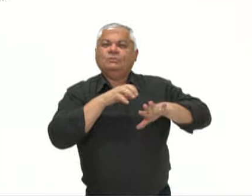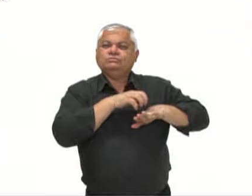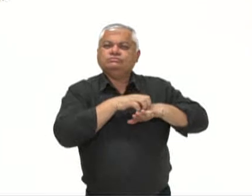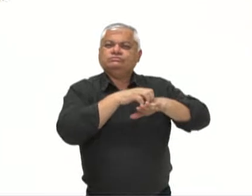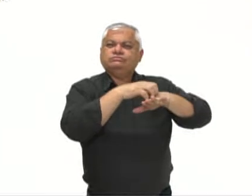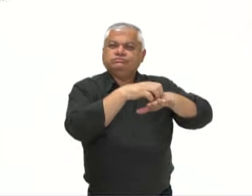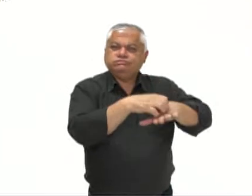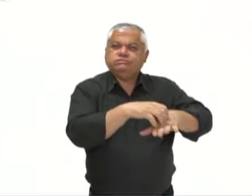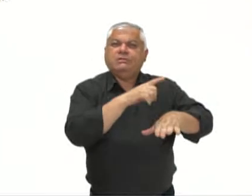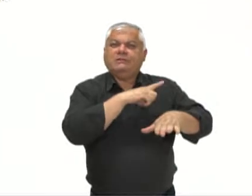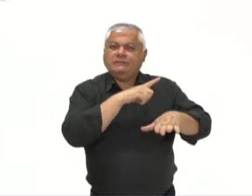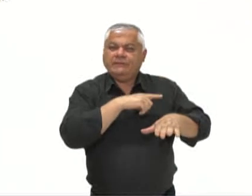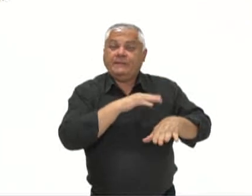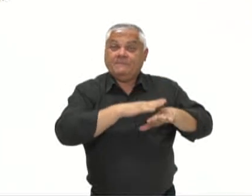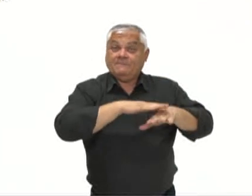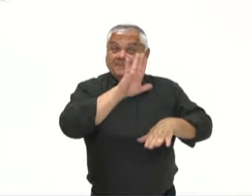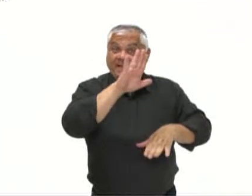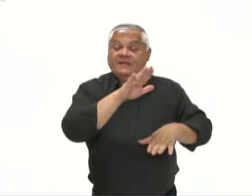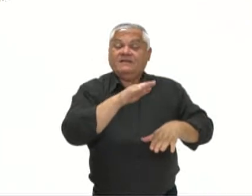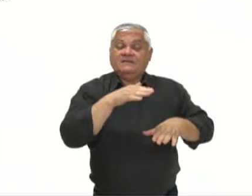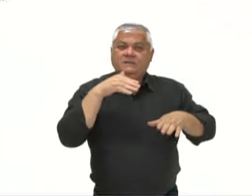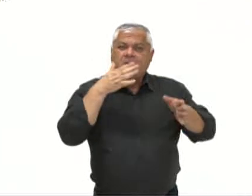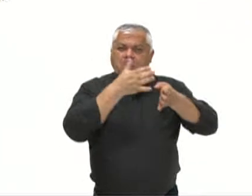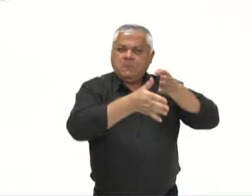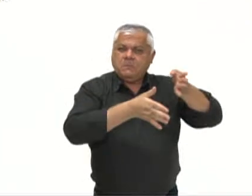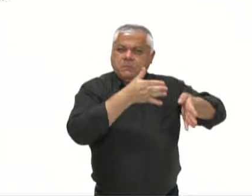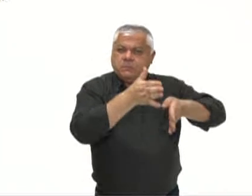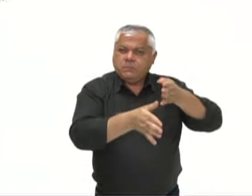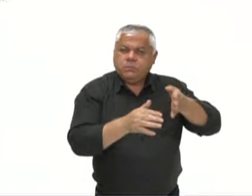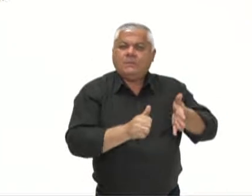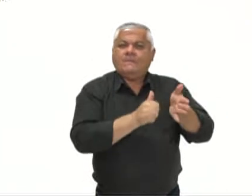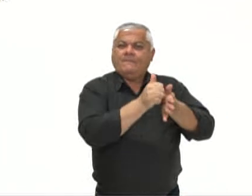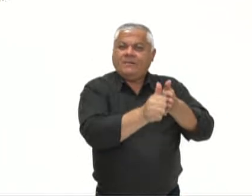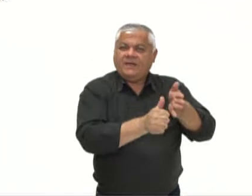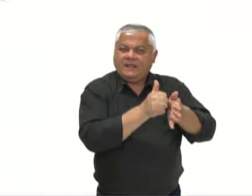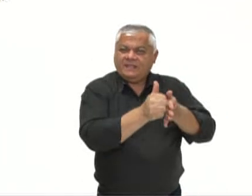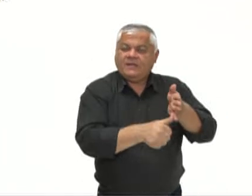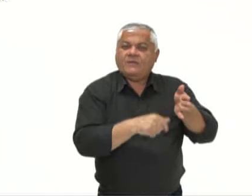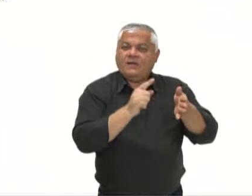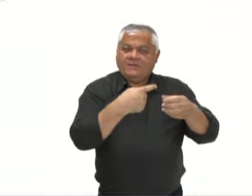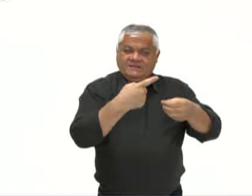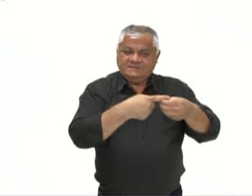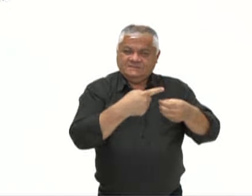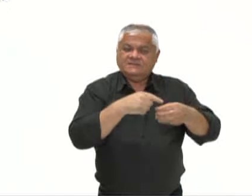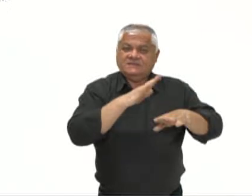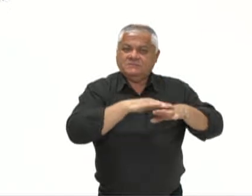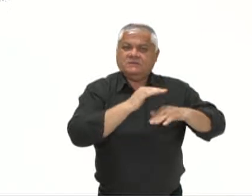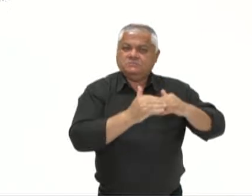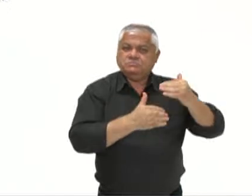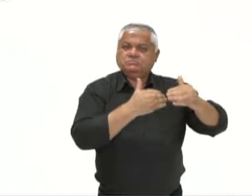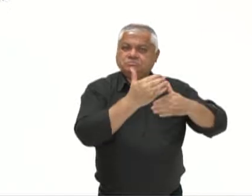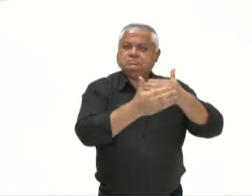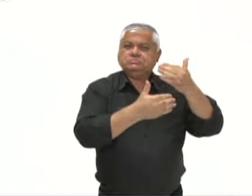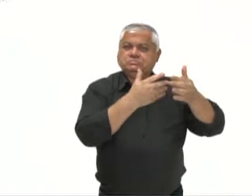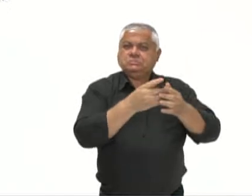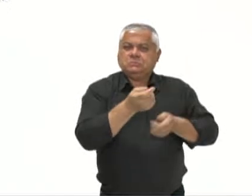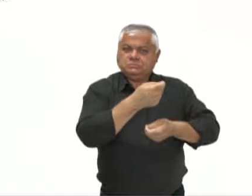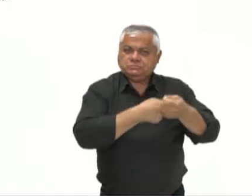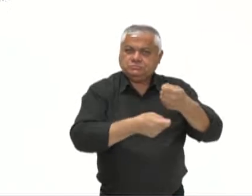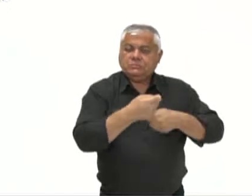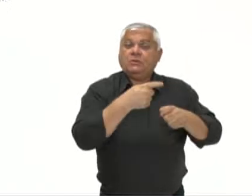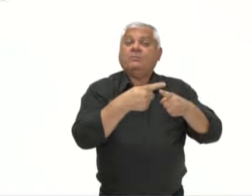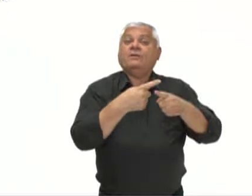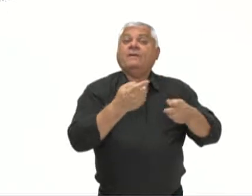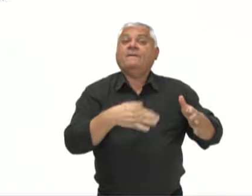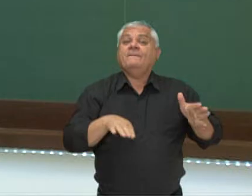Médio, Paranaguá, e tendo ali ela como uma das cidades mais desenvolvidas economicamente em função do